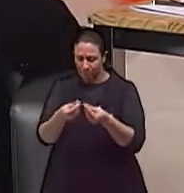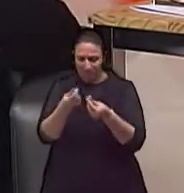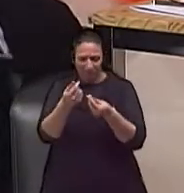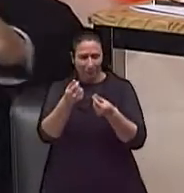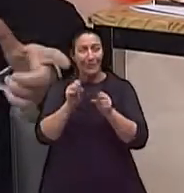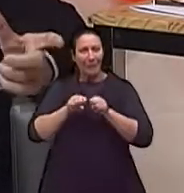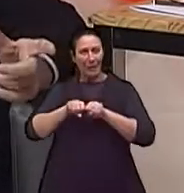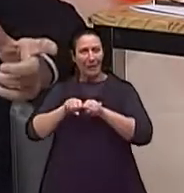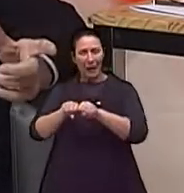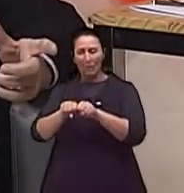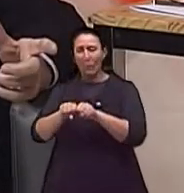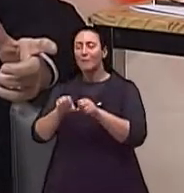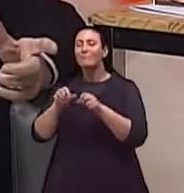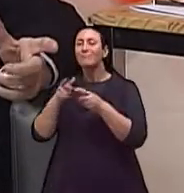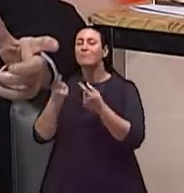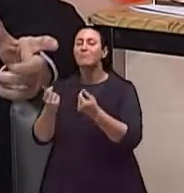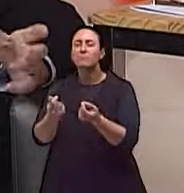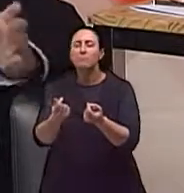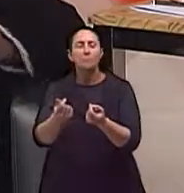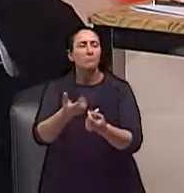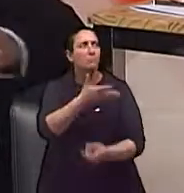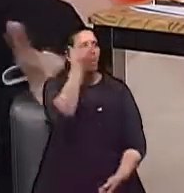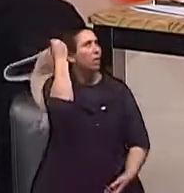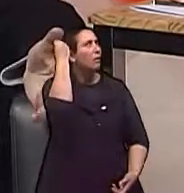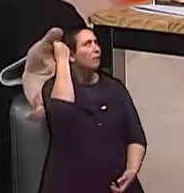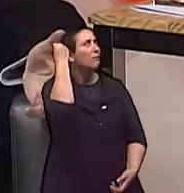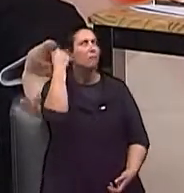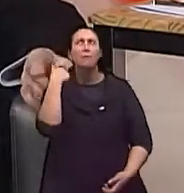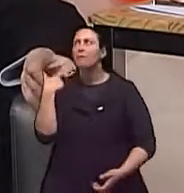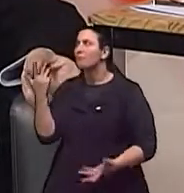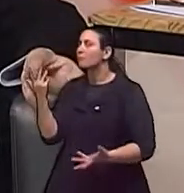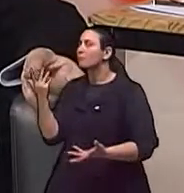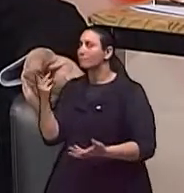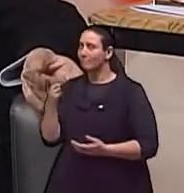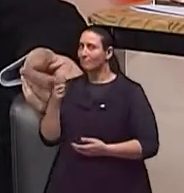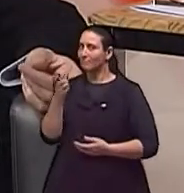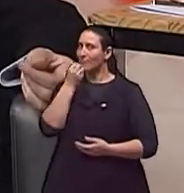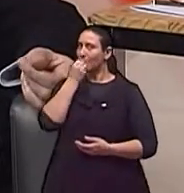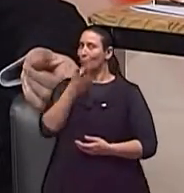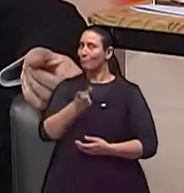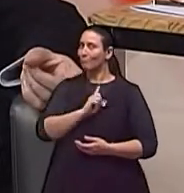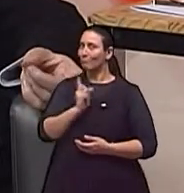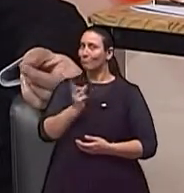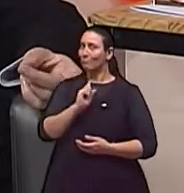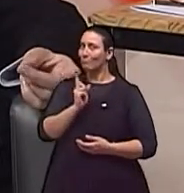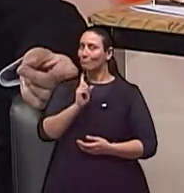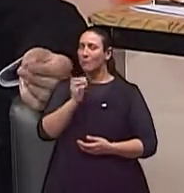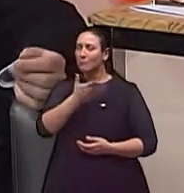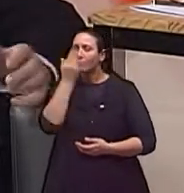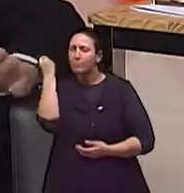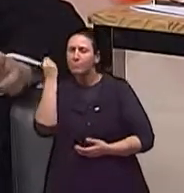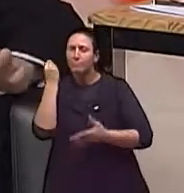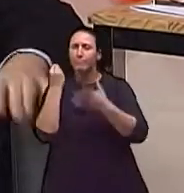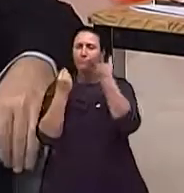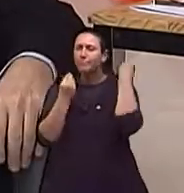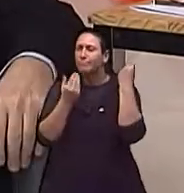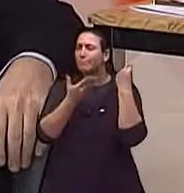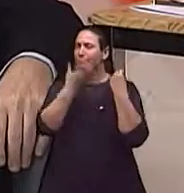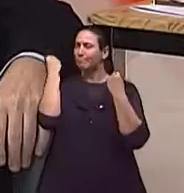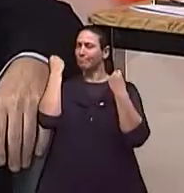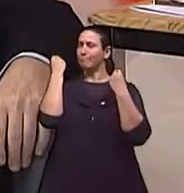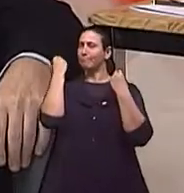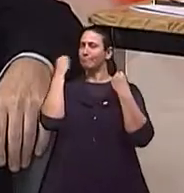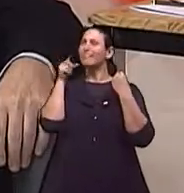submercado e se perde dentro do submercado temos que investigar isso não tem que dizer aquela máxima bom isso